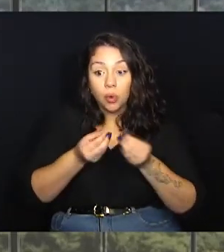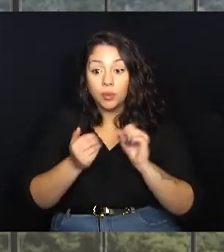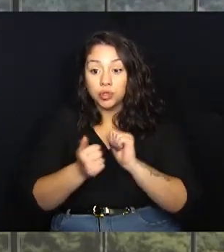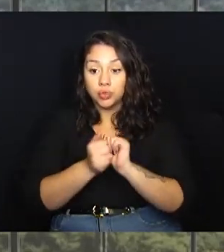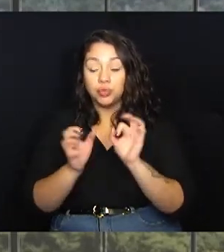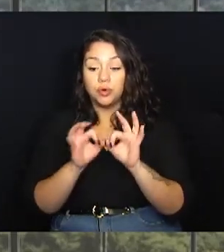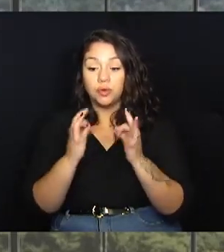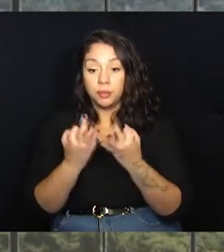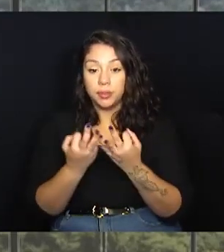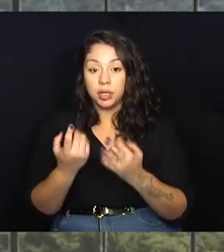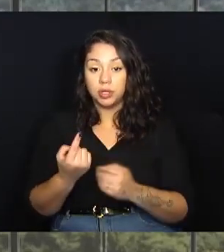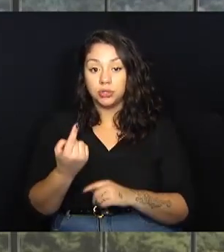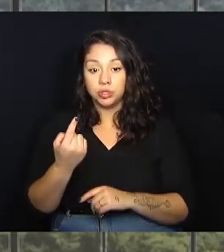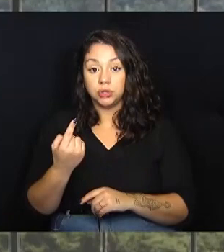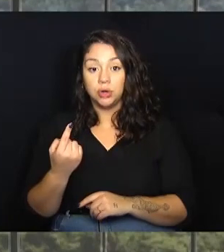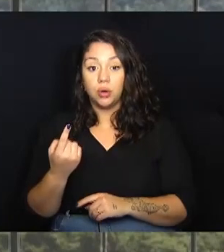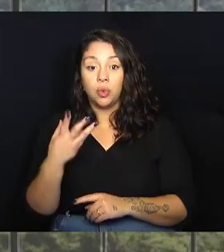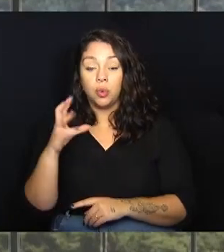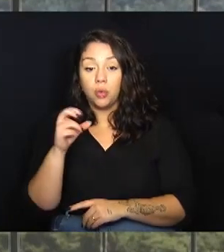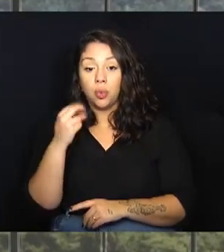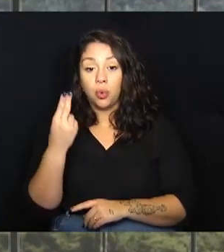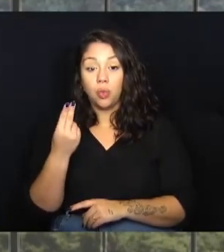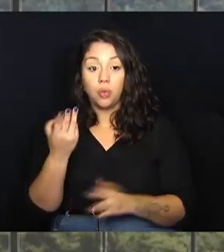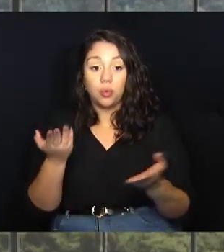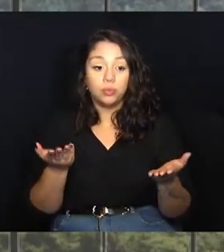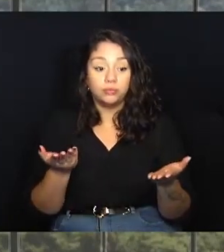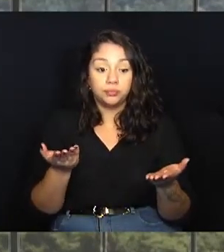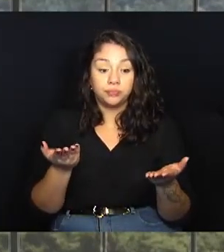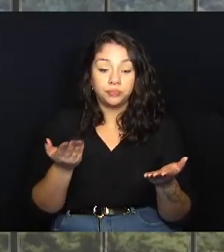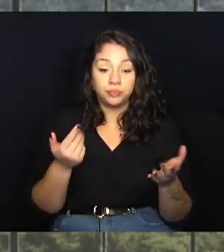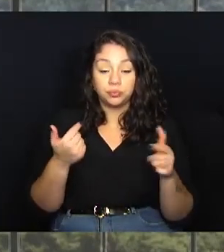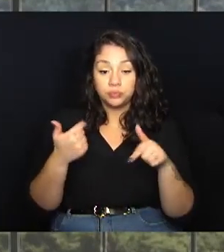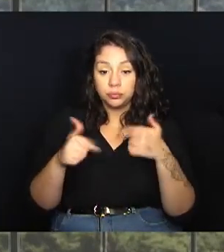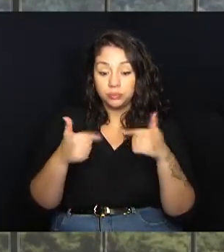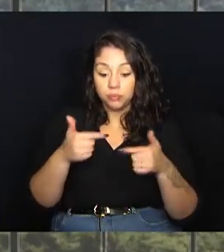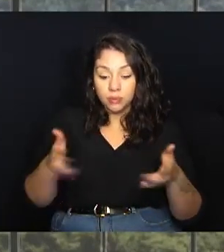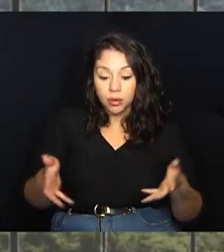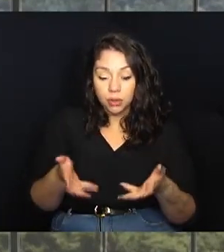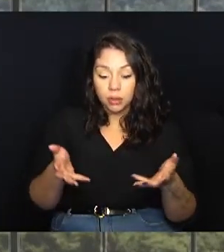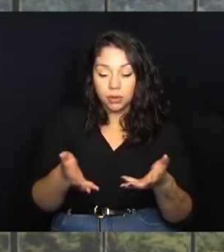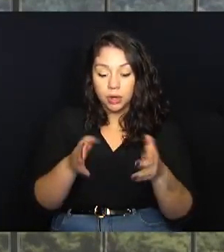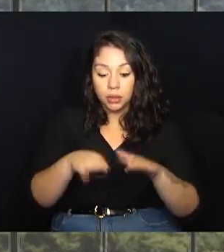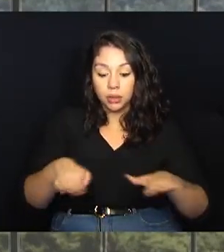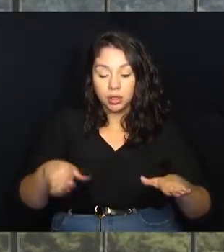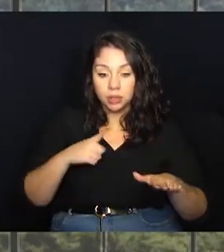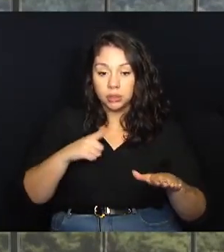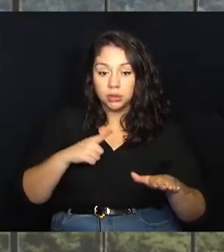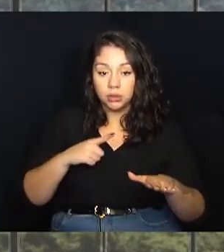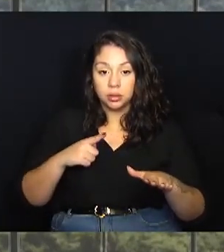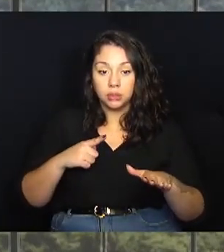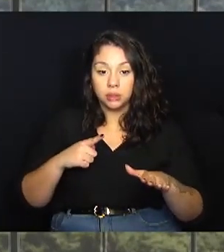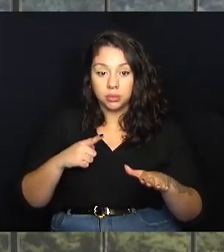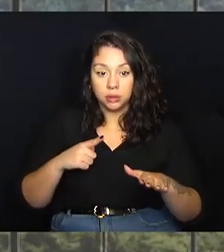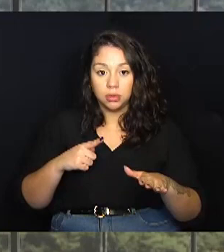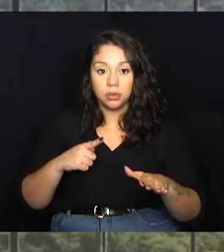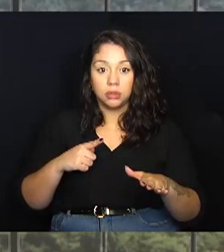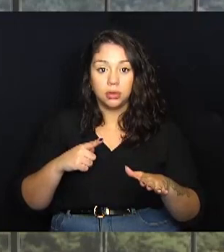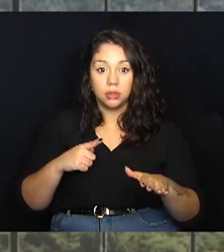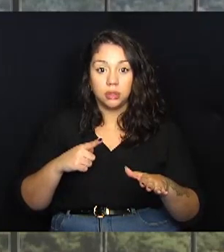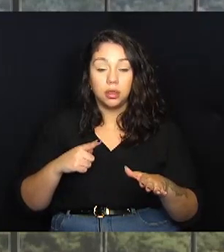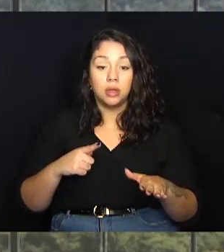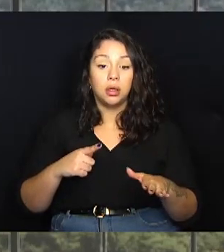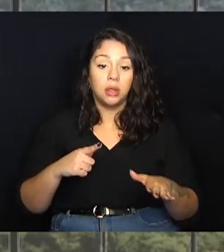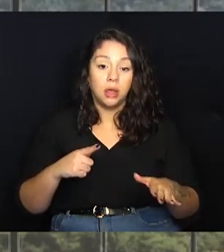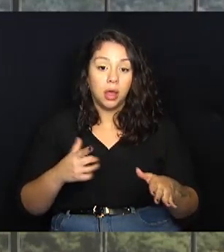de origem ou a extensa, ou então um trabalho para que essa criança seja destinada à adoção, desculpa. Como